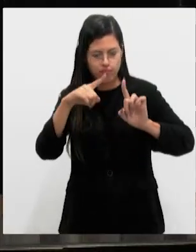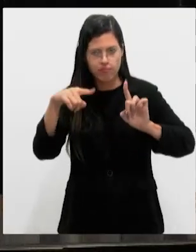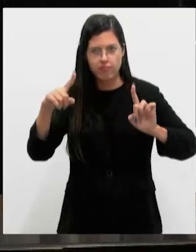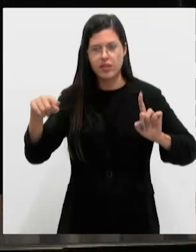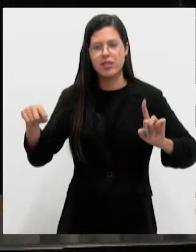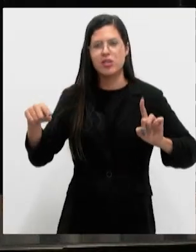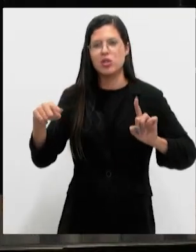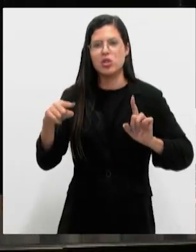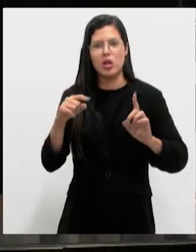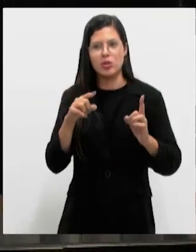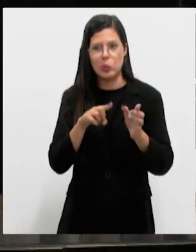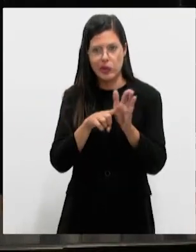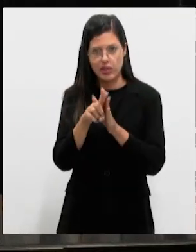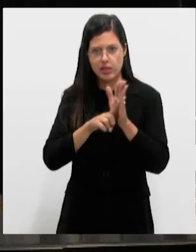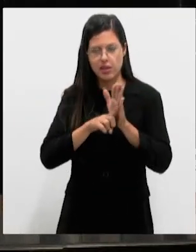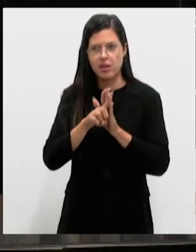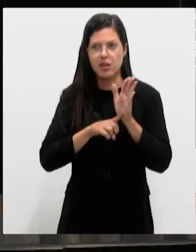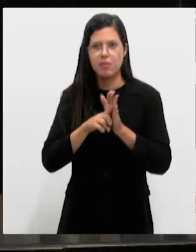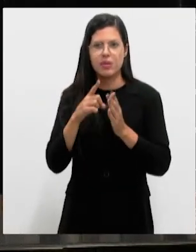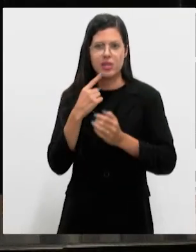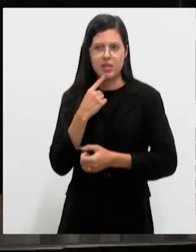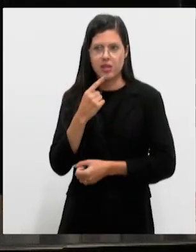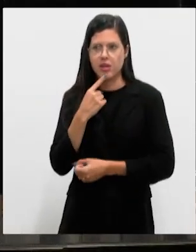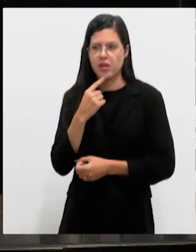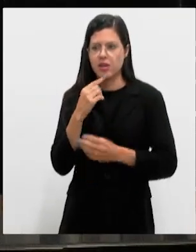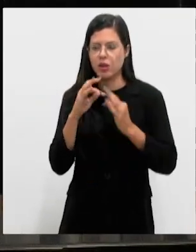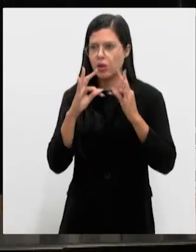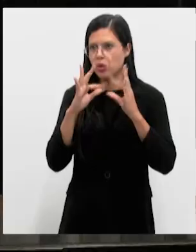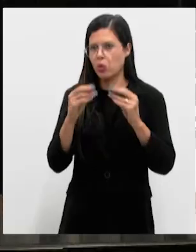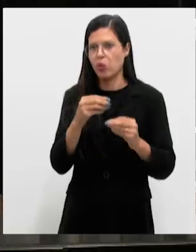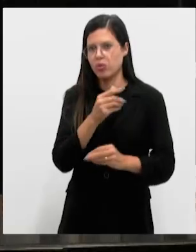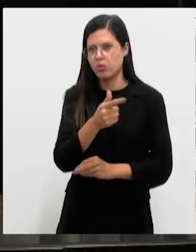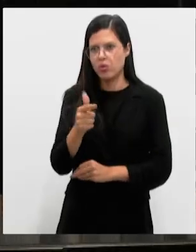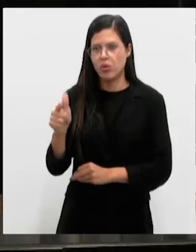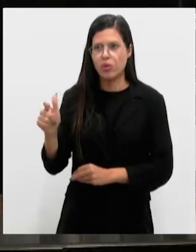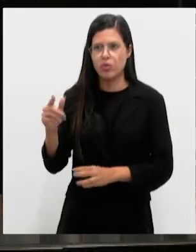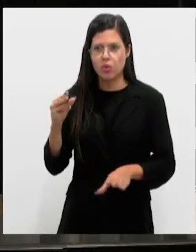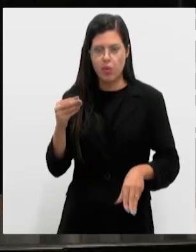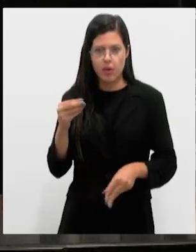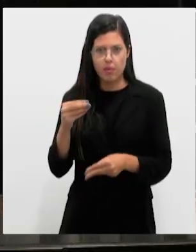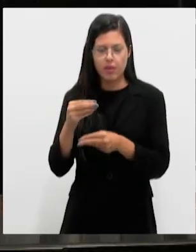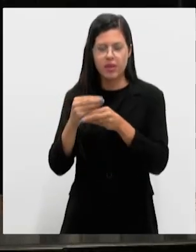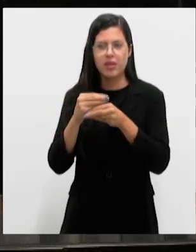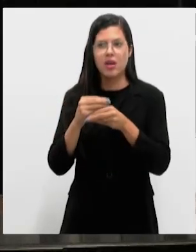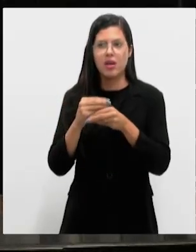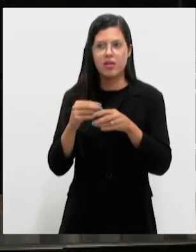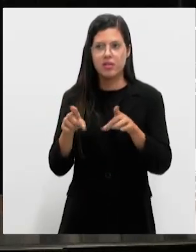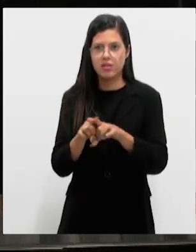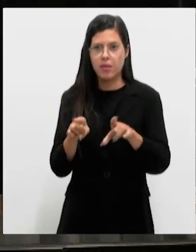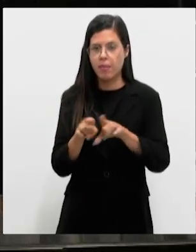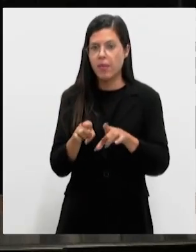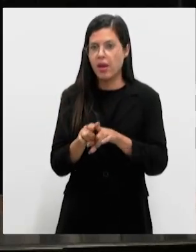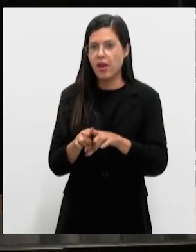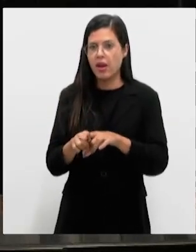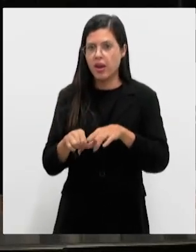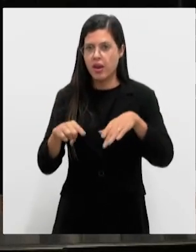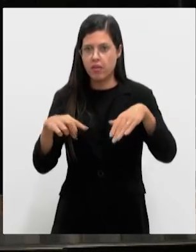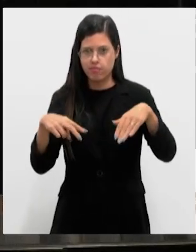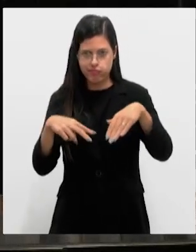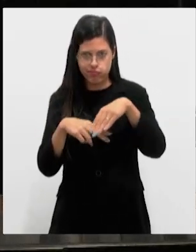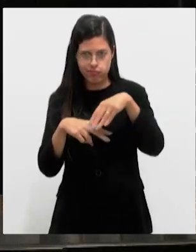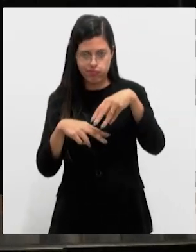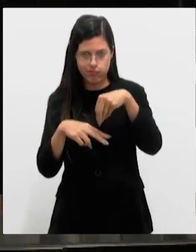exames, né? Do hemograma e todos os exames complementares, como também os exames radiológicos. estou